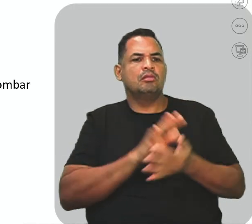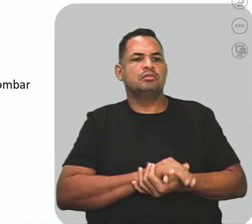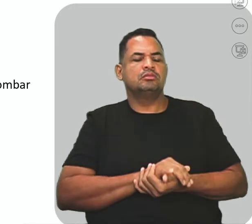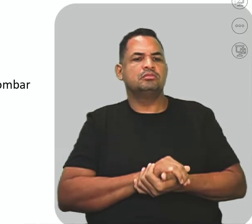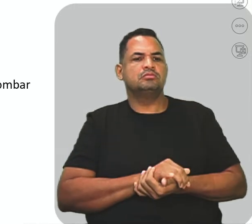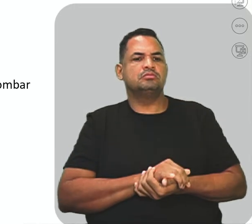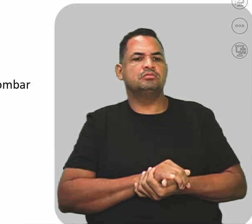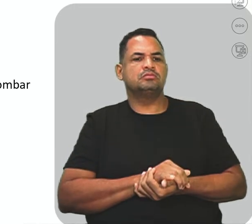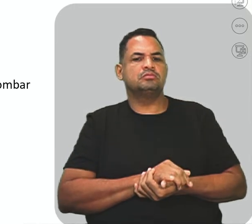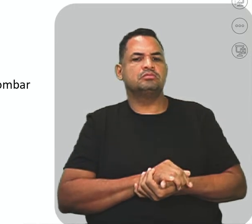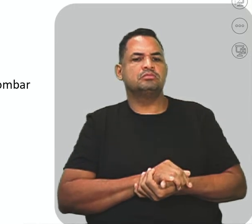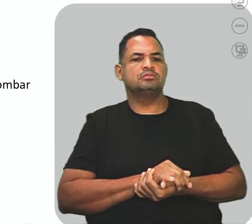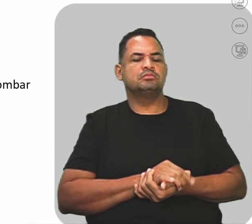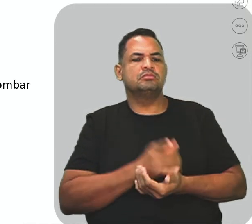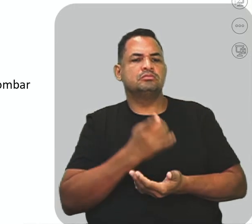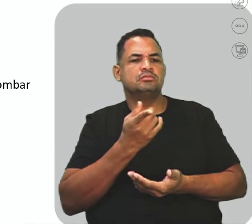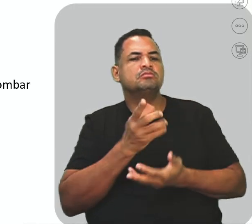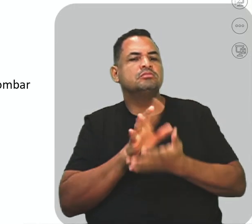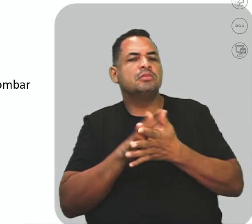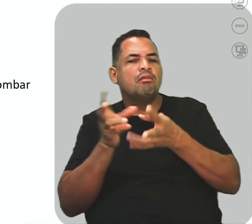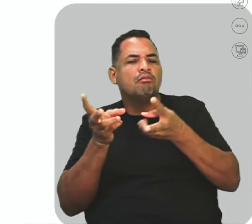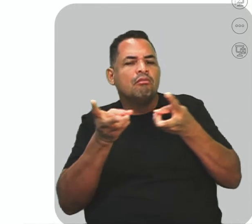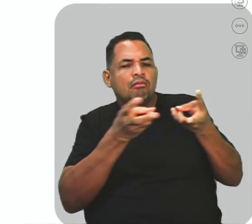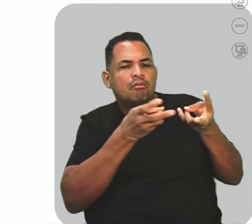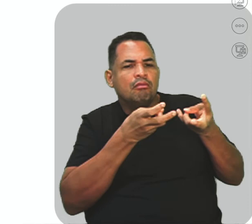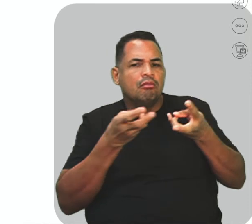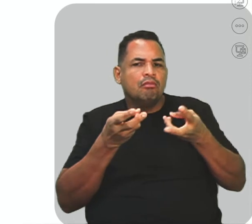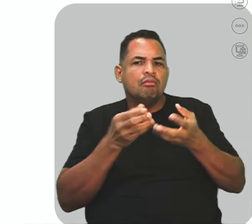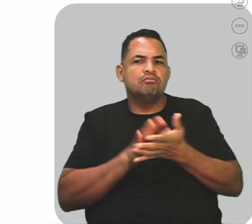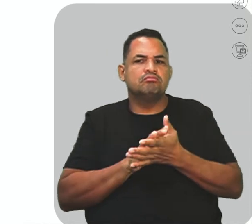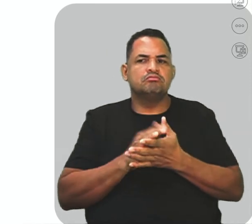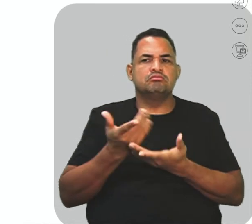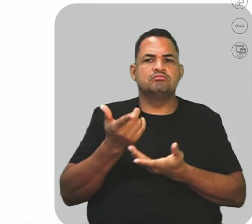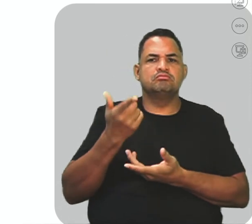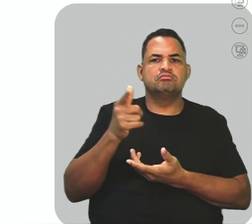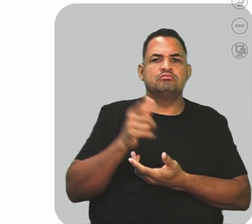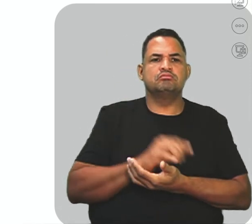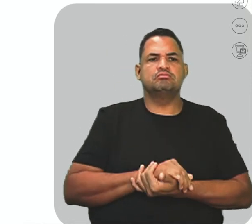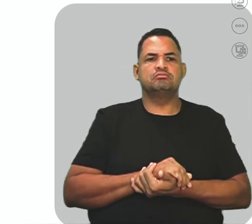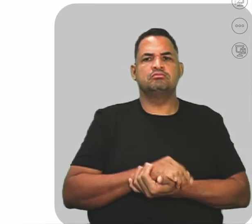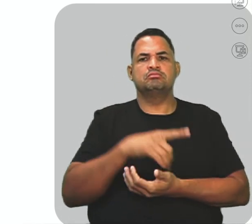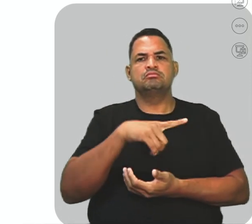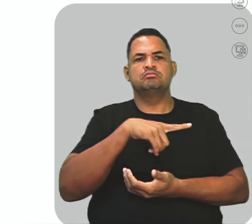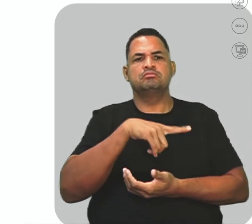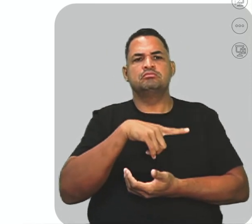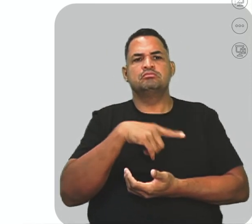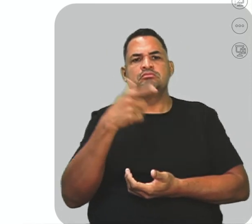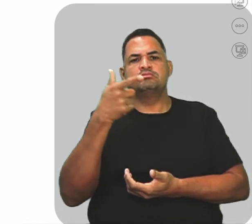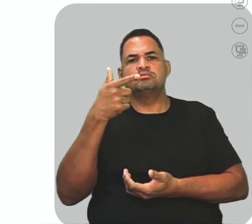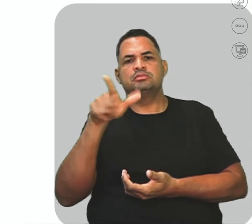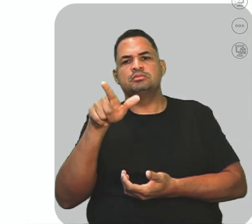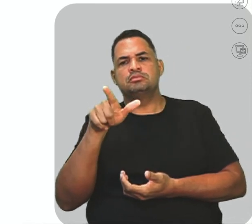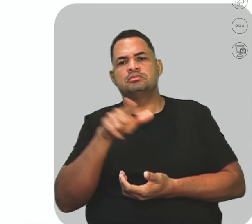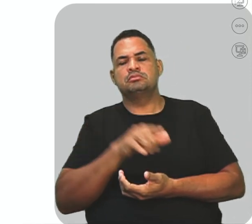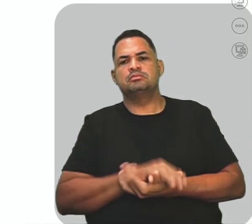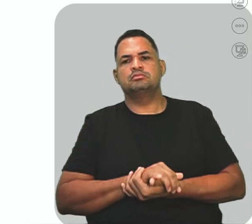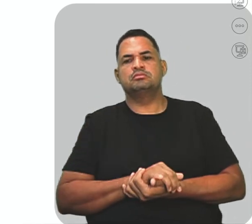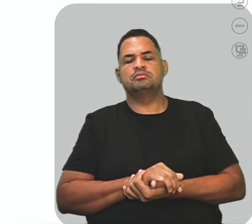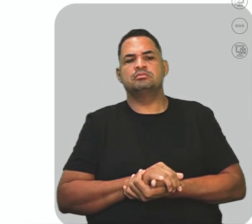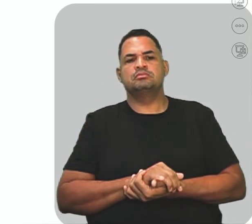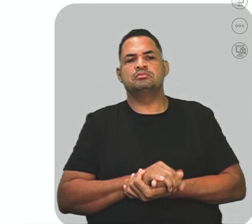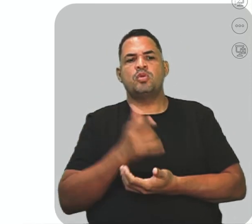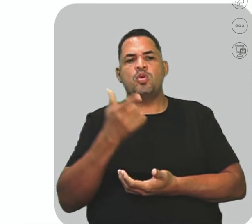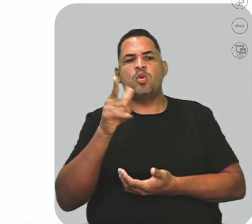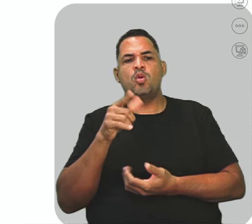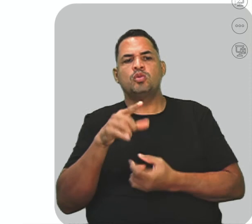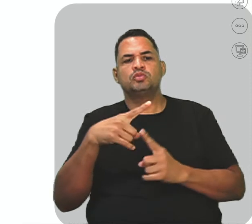aí você vai chegar a fazer o quê? A sua análise, né? Nós temos aqui outro exemplo, que é outro